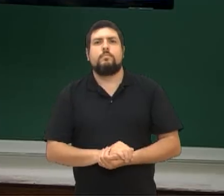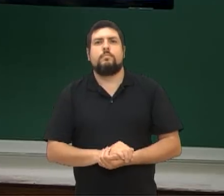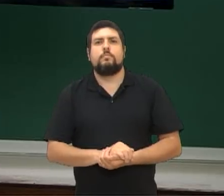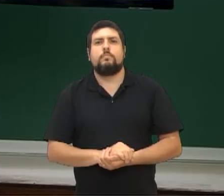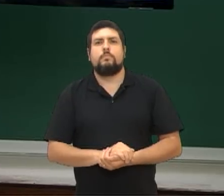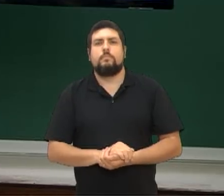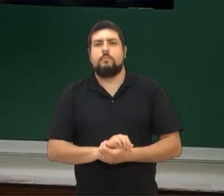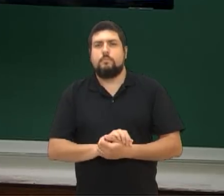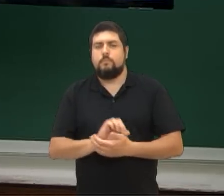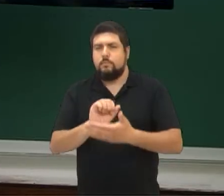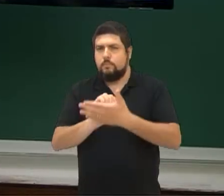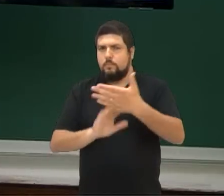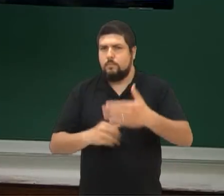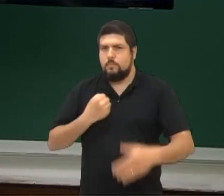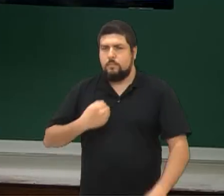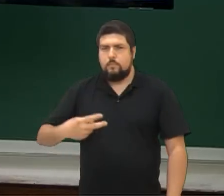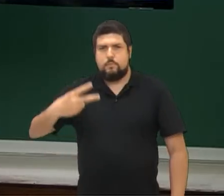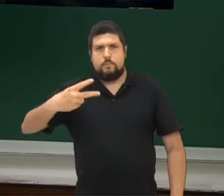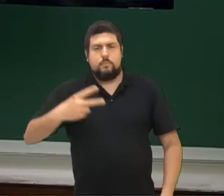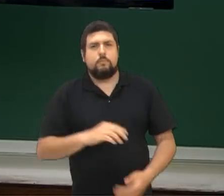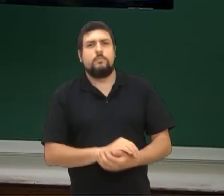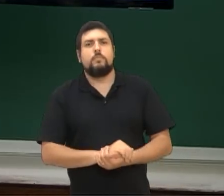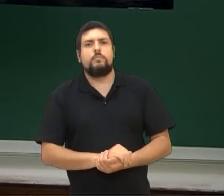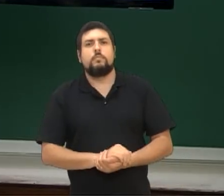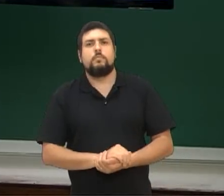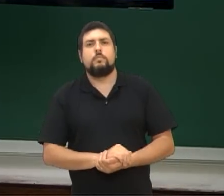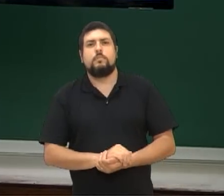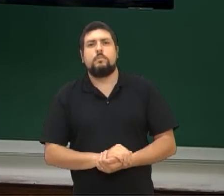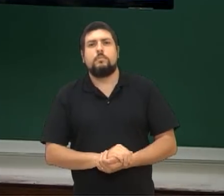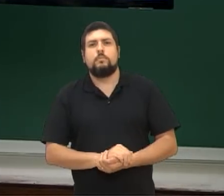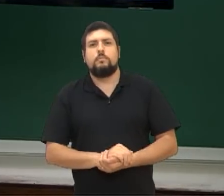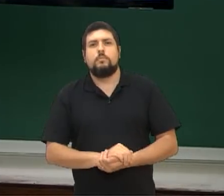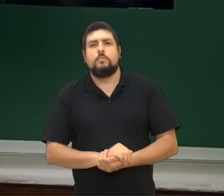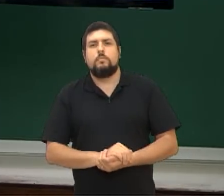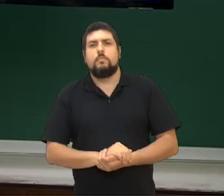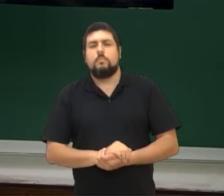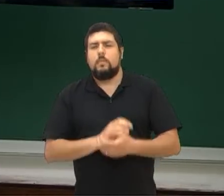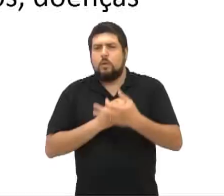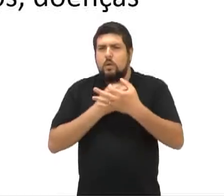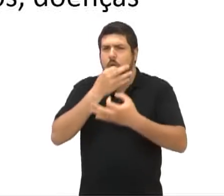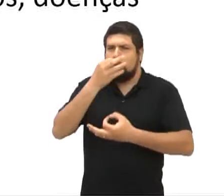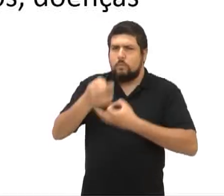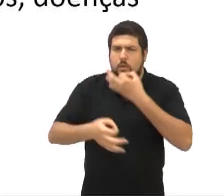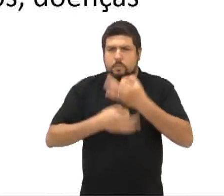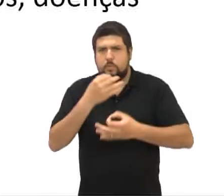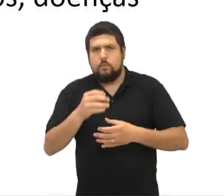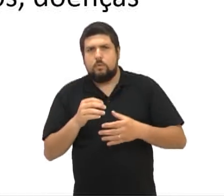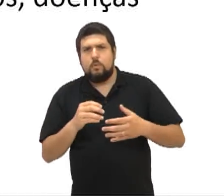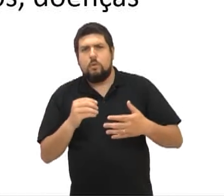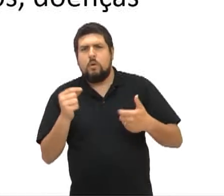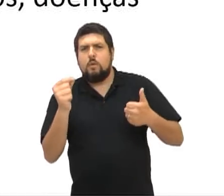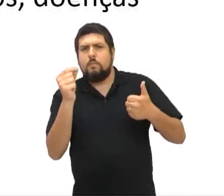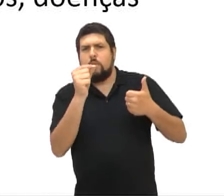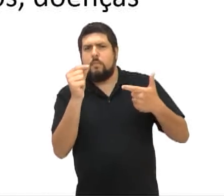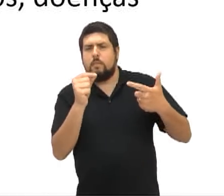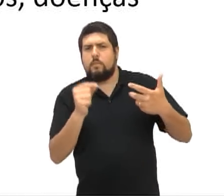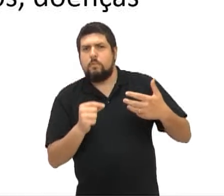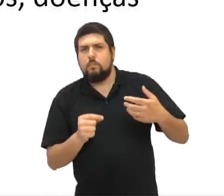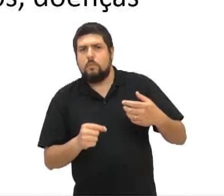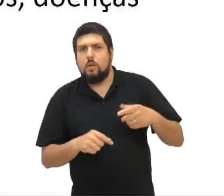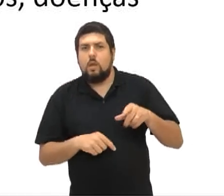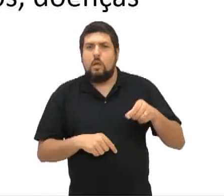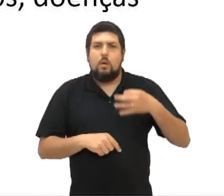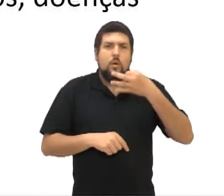exercício, exercício 2. Para cada argumento dos seus opositores, a autora encontra um